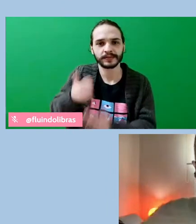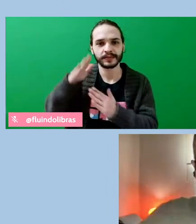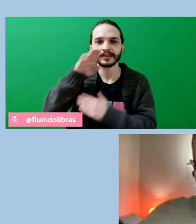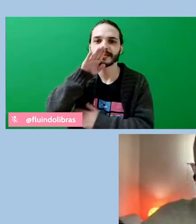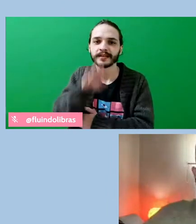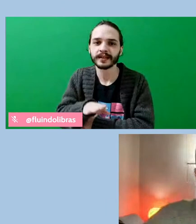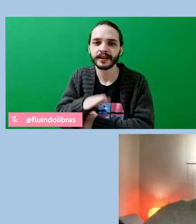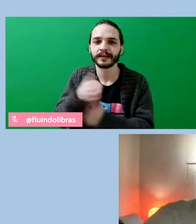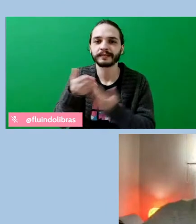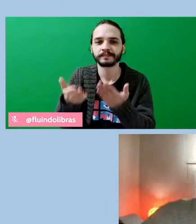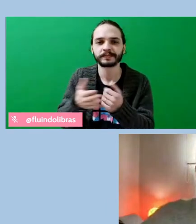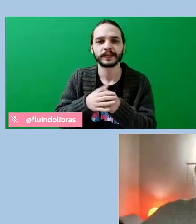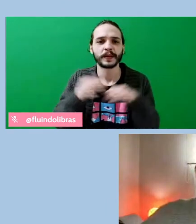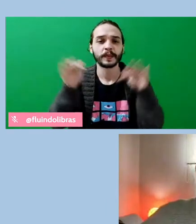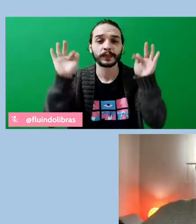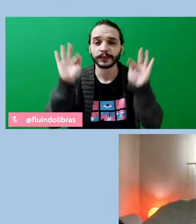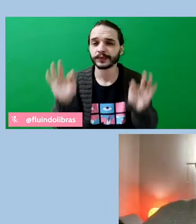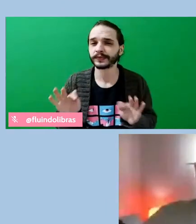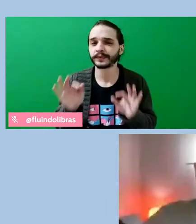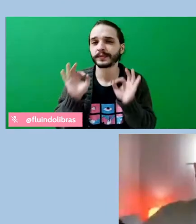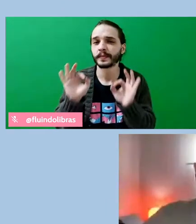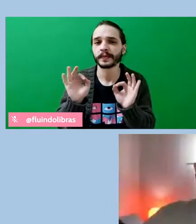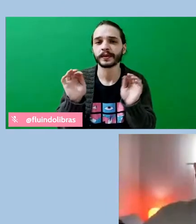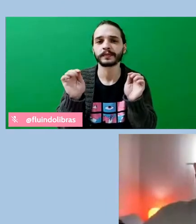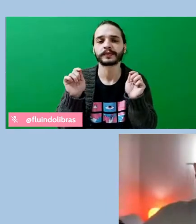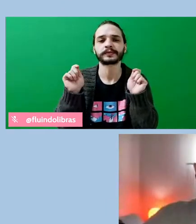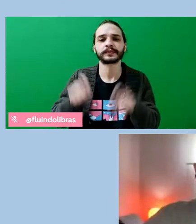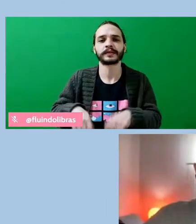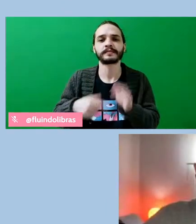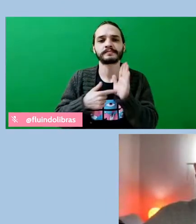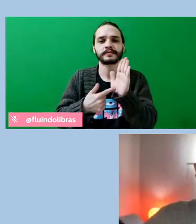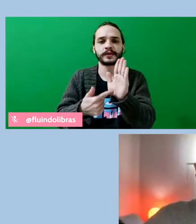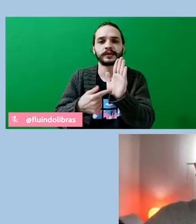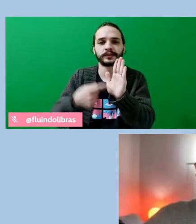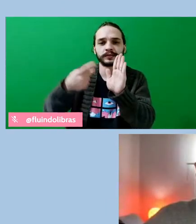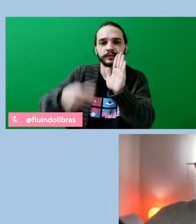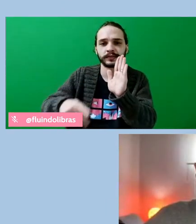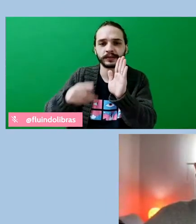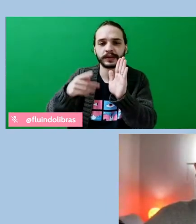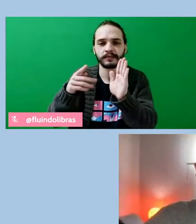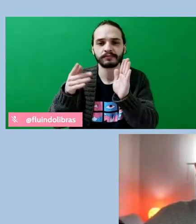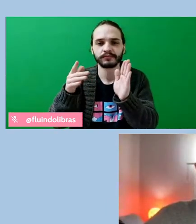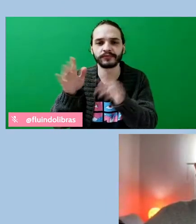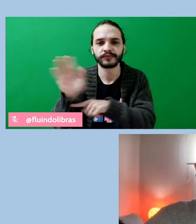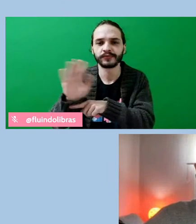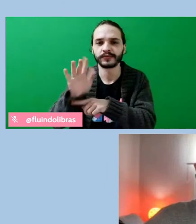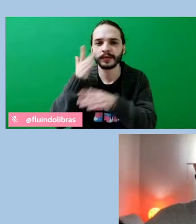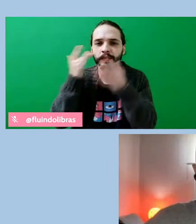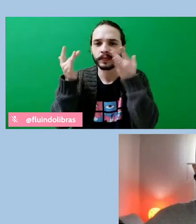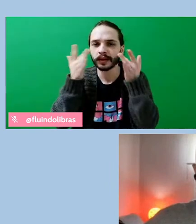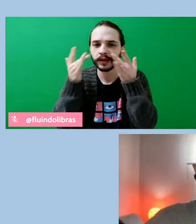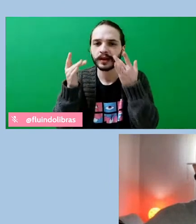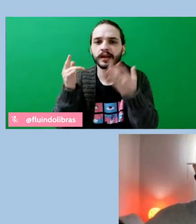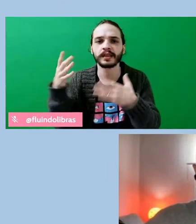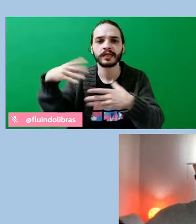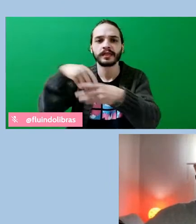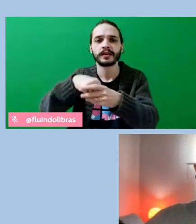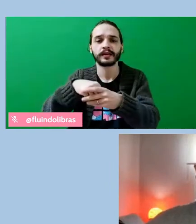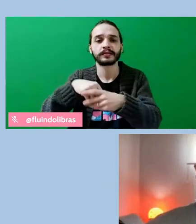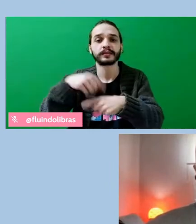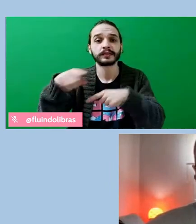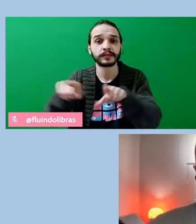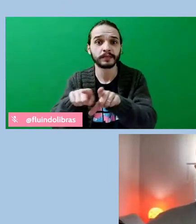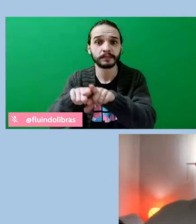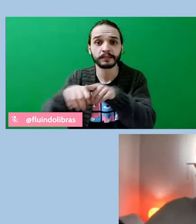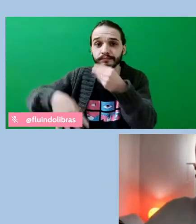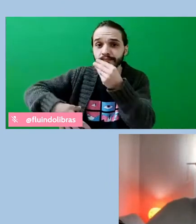muito feliz realmente de passar essa peça aqui no Olhar, e ainda mais com esse espaço para a gente conversar depois.